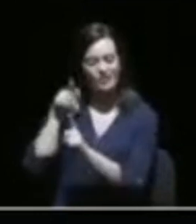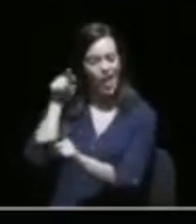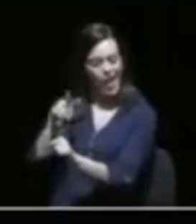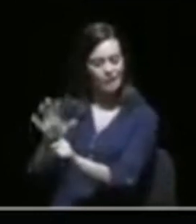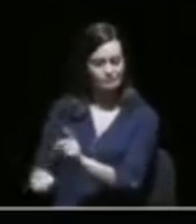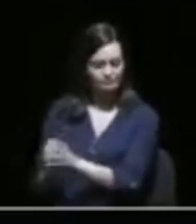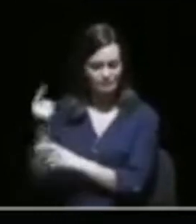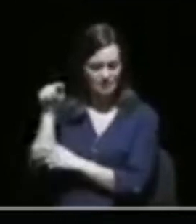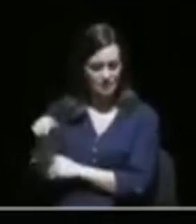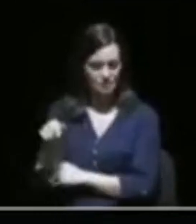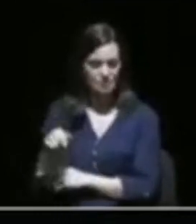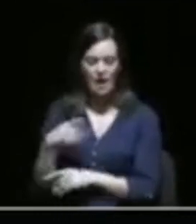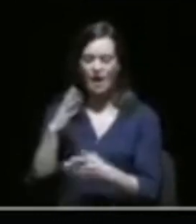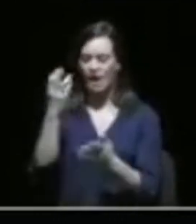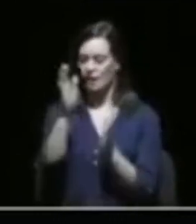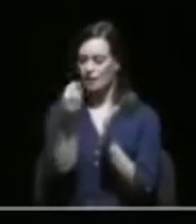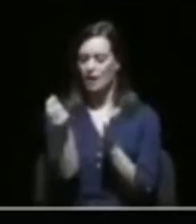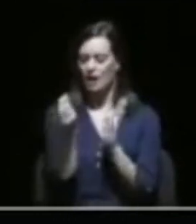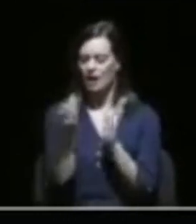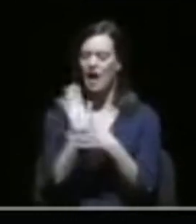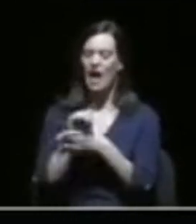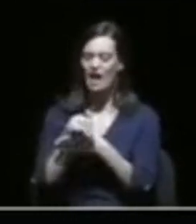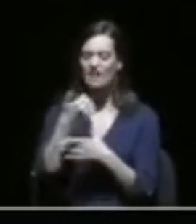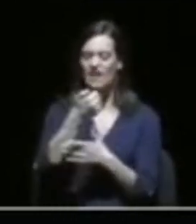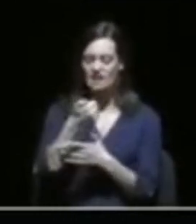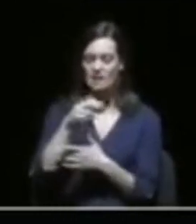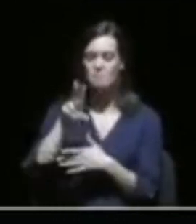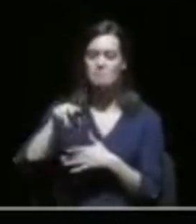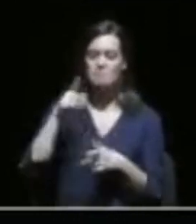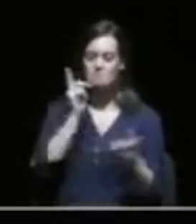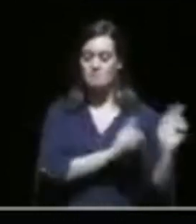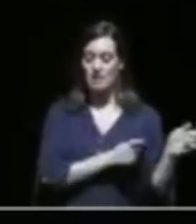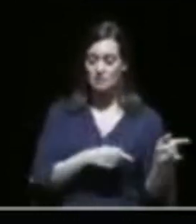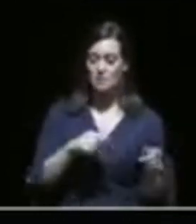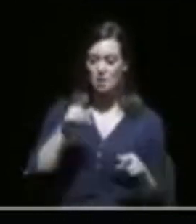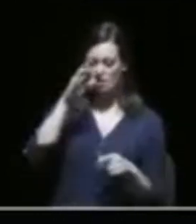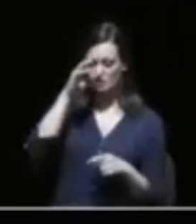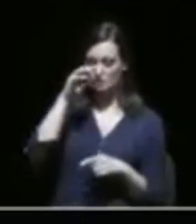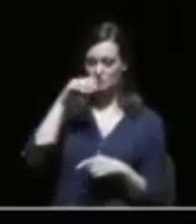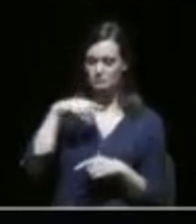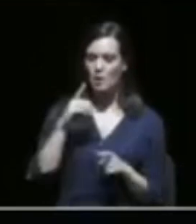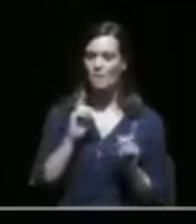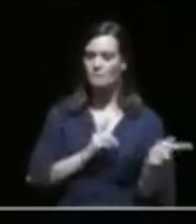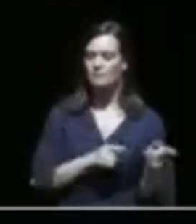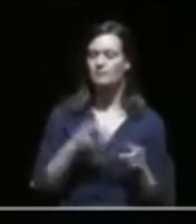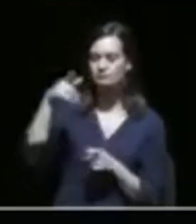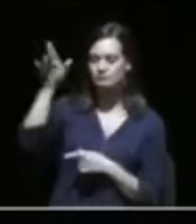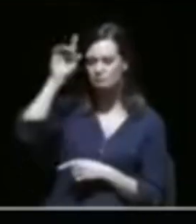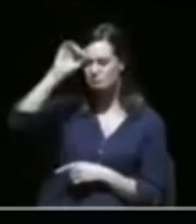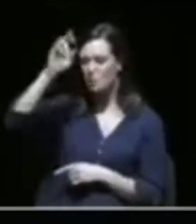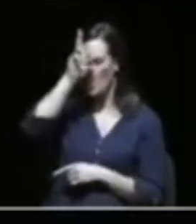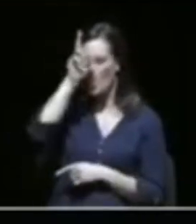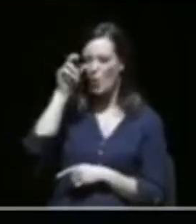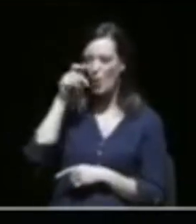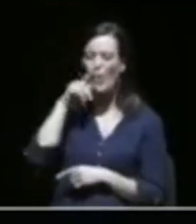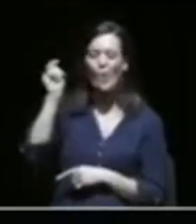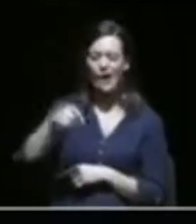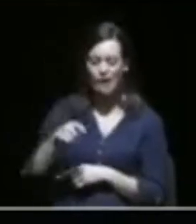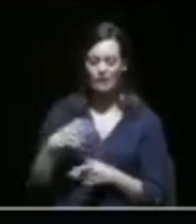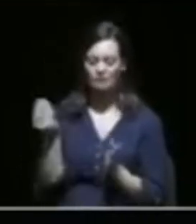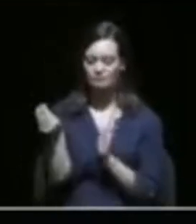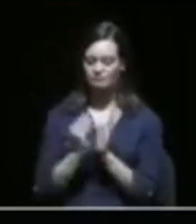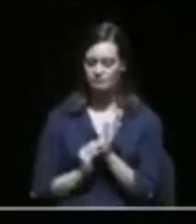exemplo, a carta de 15 de março de 1933 do secretário-geral do Partido Comunista da Ucrânia, Stanislav Kosiev. A insatisfatória evolução